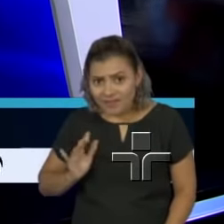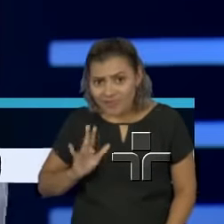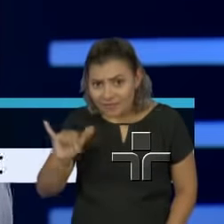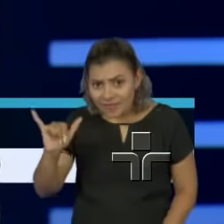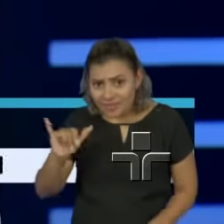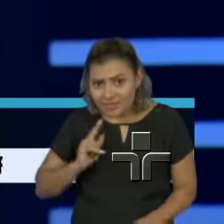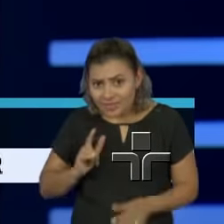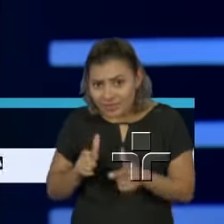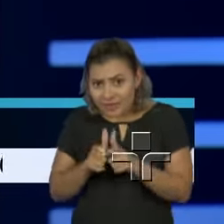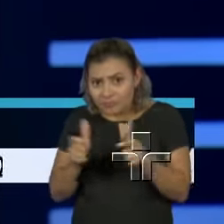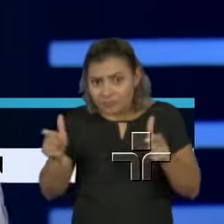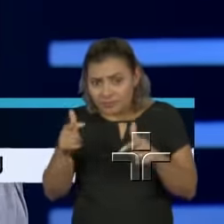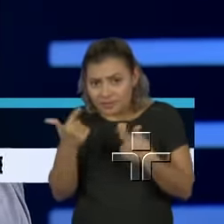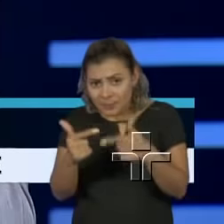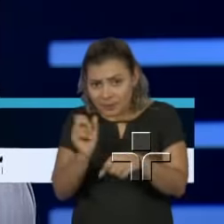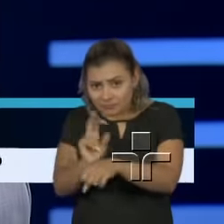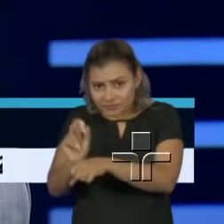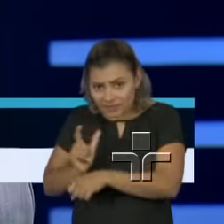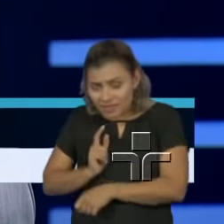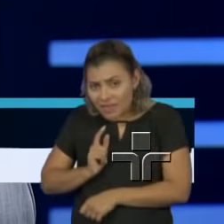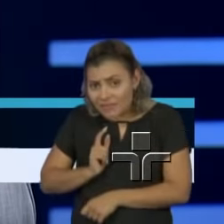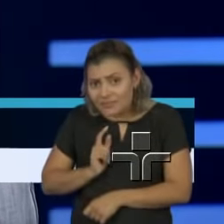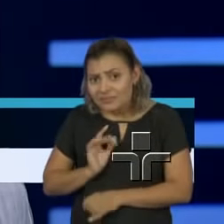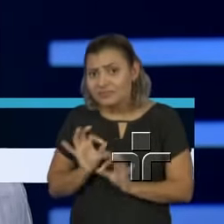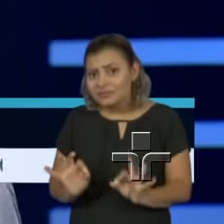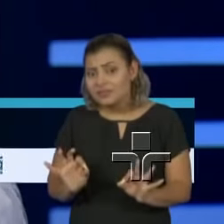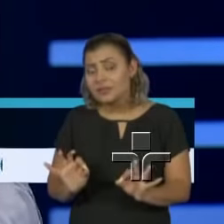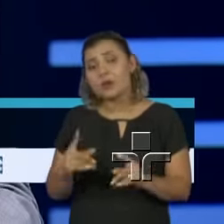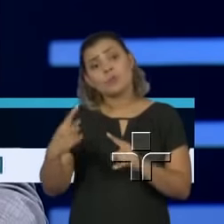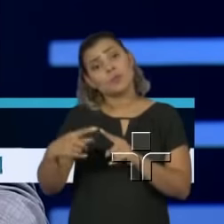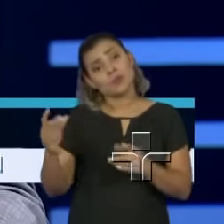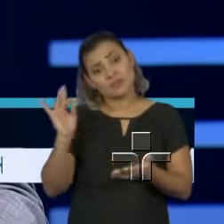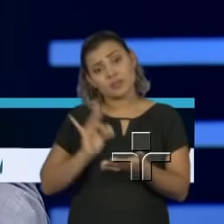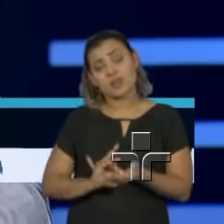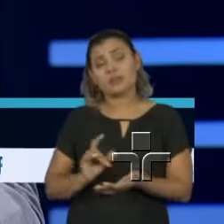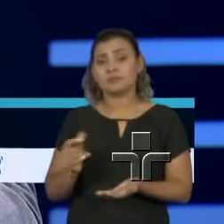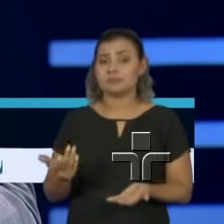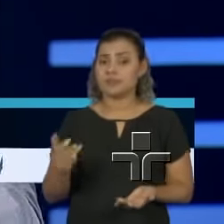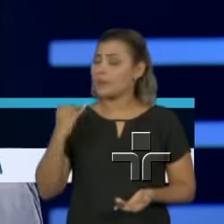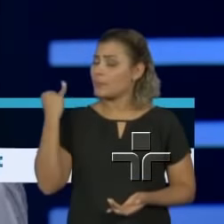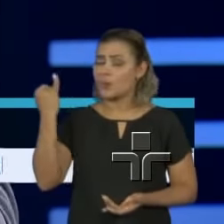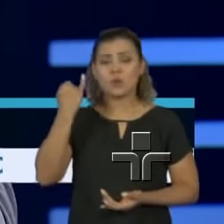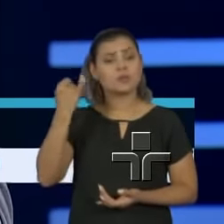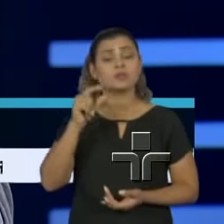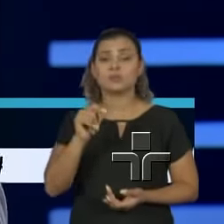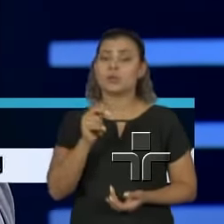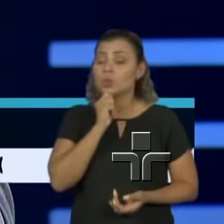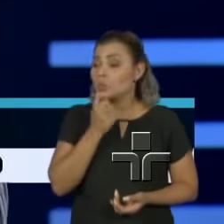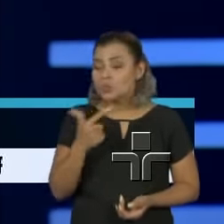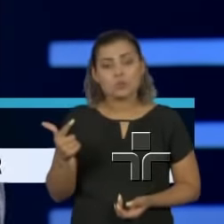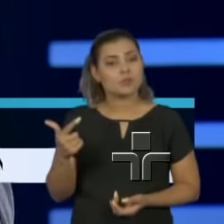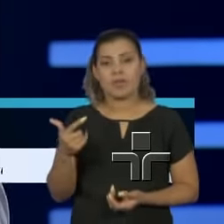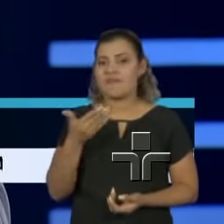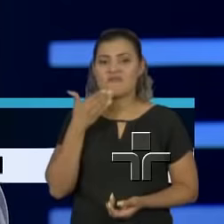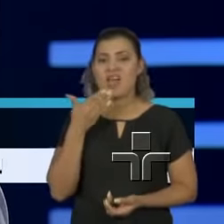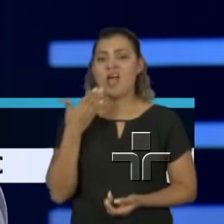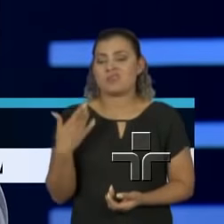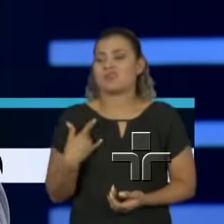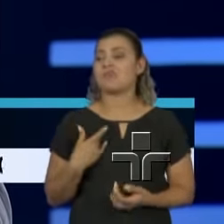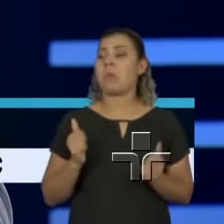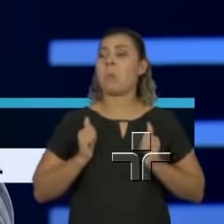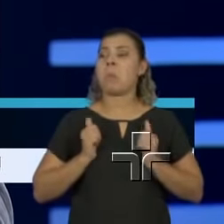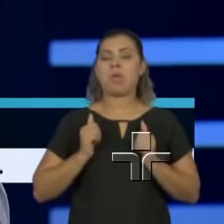haverá, qual será o emprego. De modo que esses encaminhamentos são indispensáveis. Primeiro, você saber, não tem caminho fácil, não tem